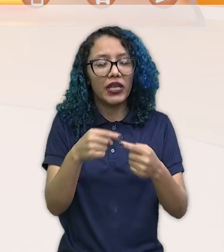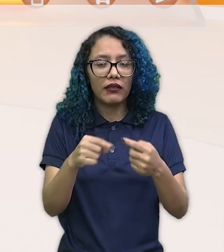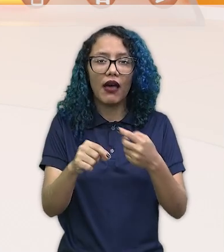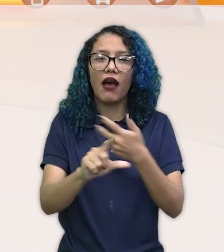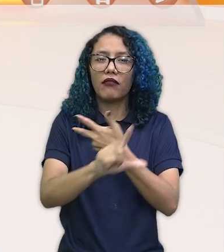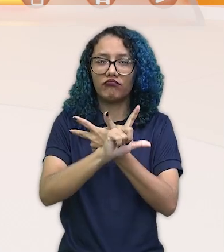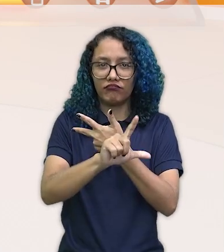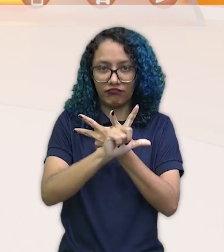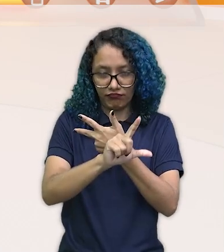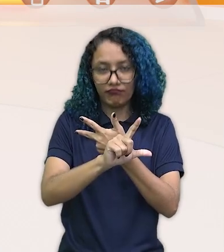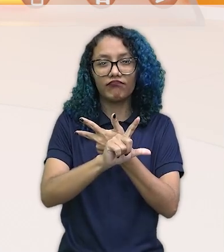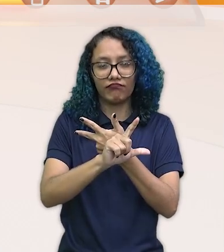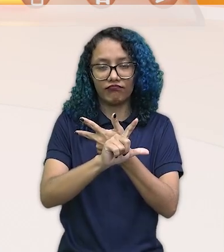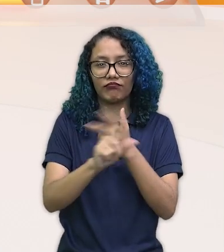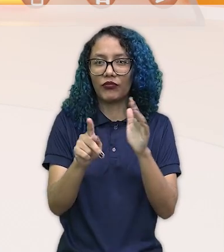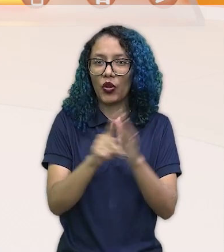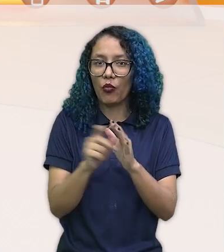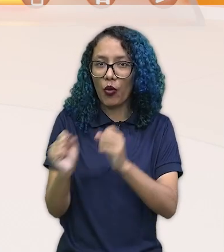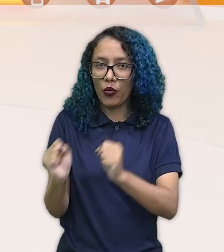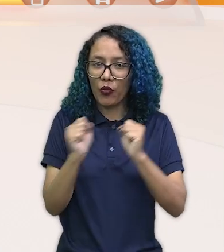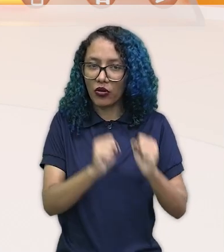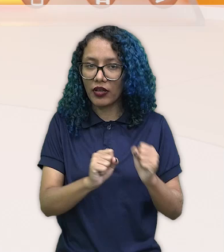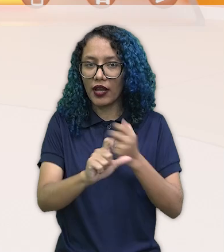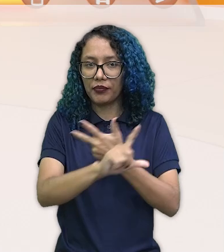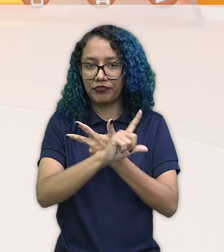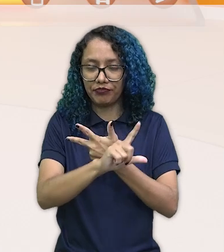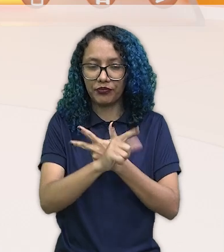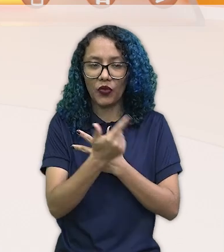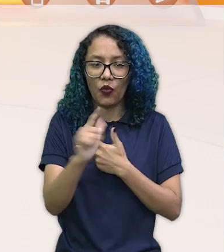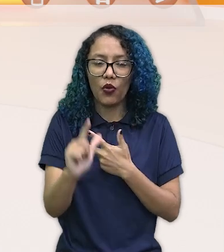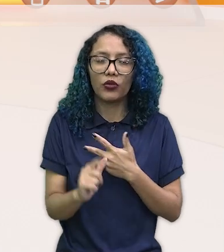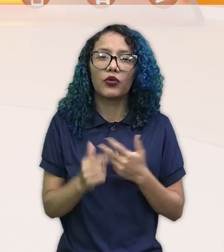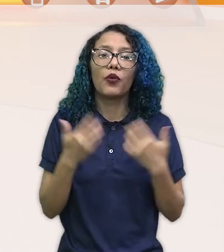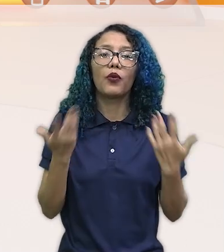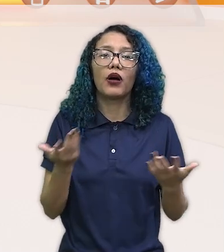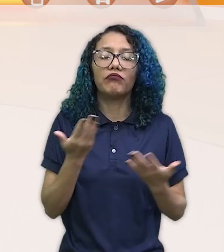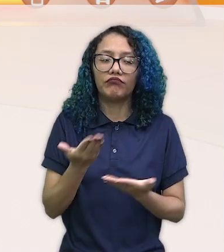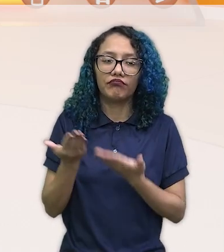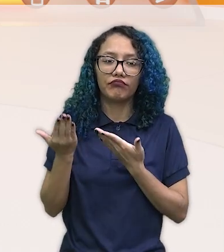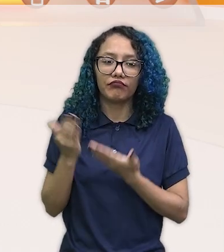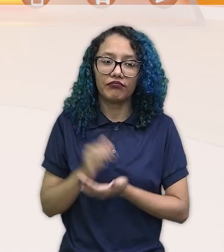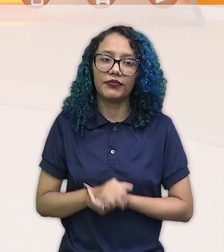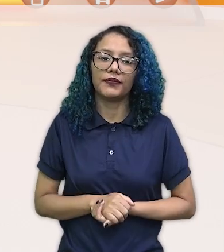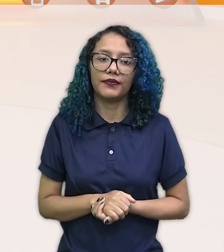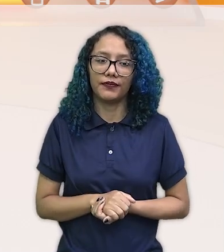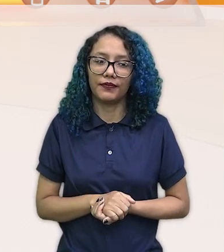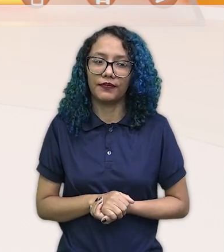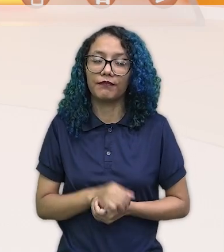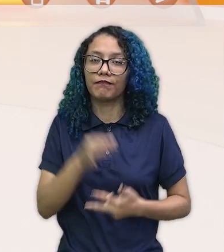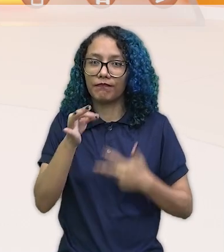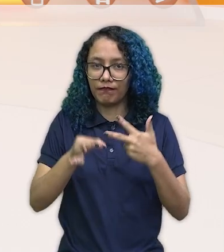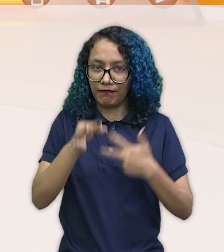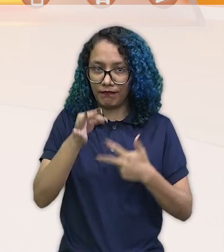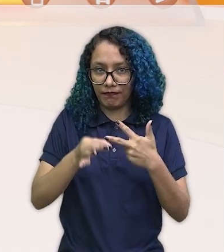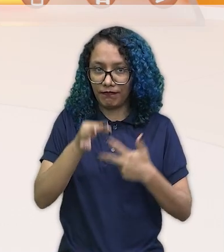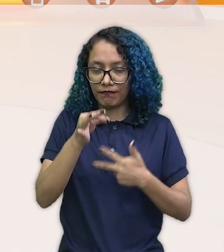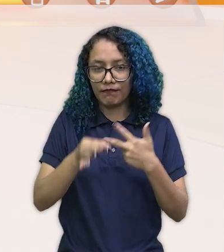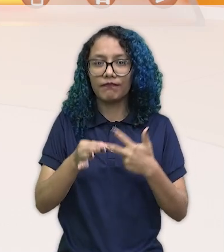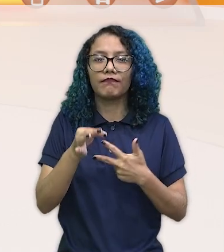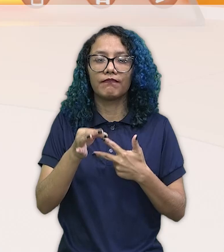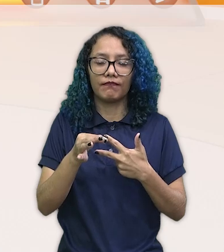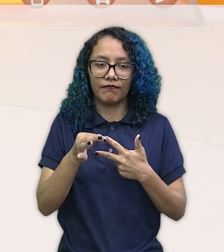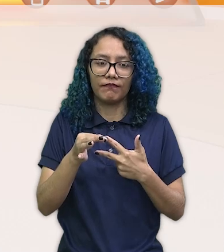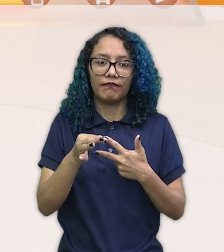um dos poderes. Nós temos também o quê? Nós temos também o outro poder. Qual é o poder? O